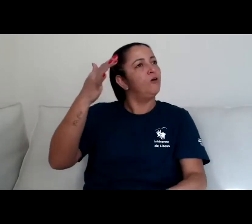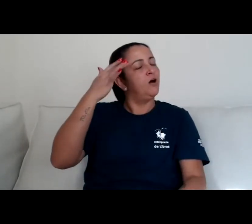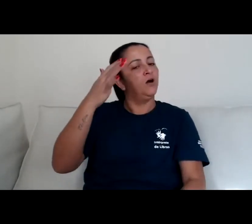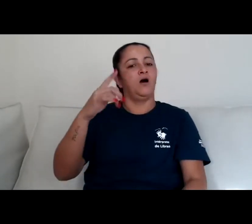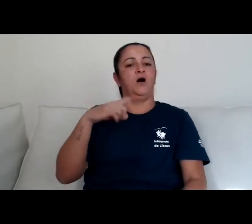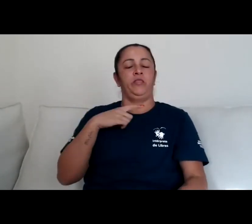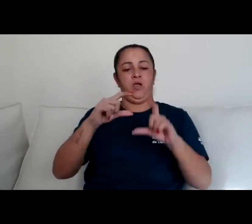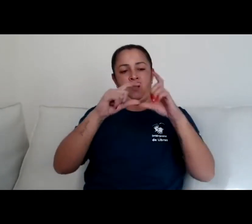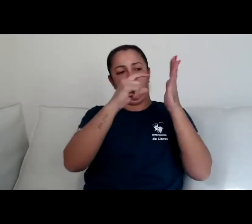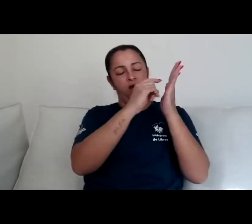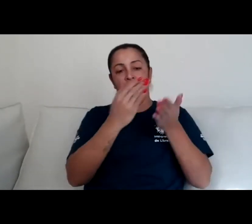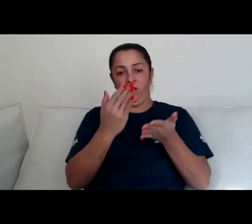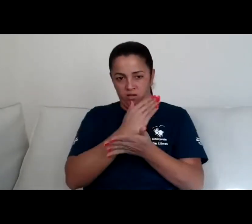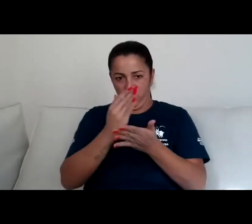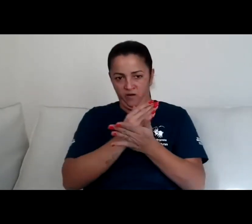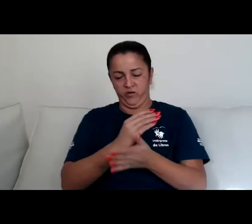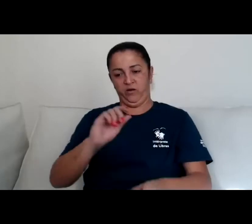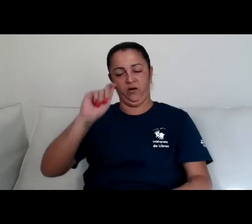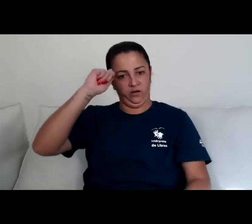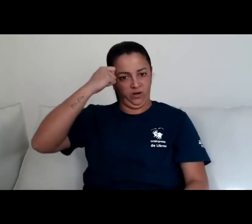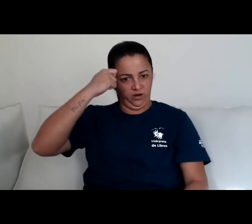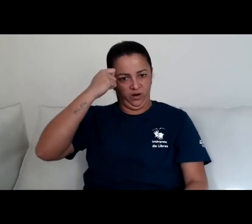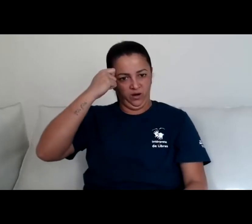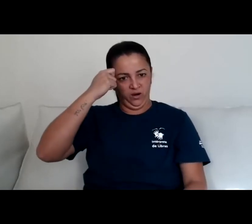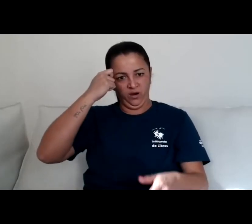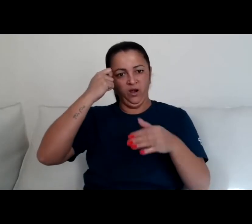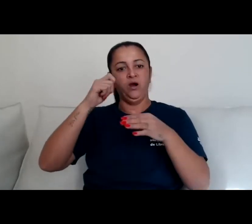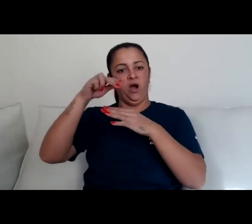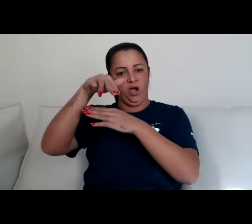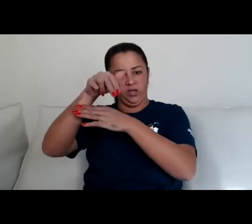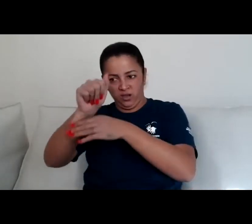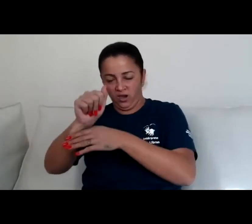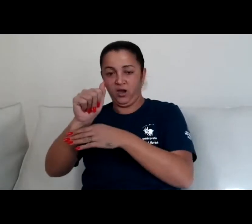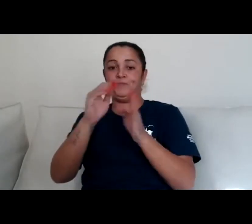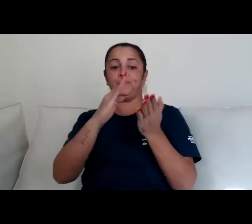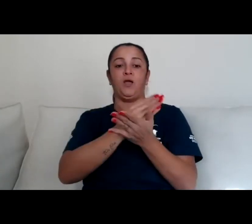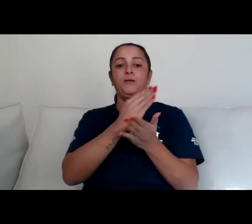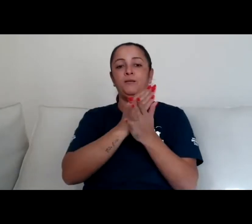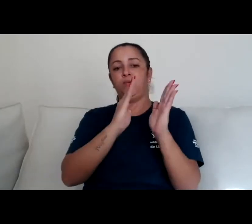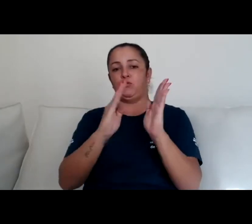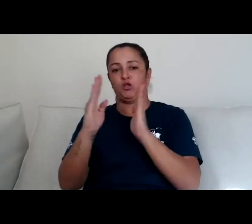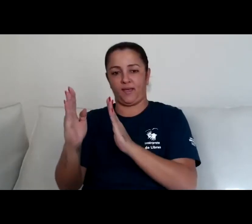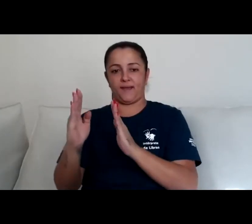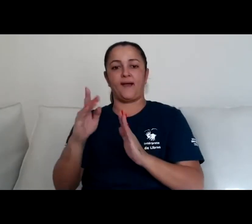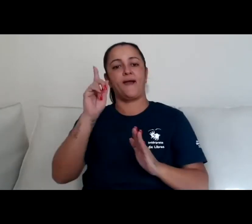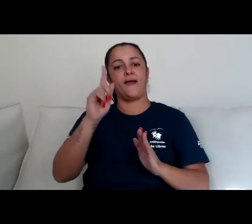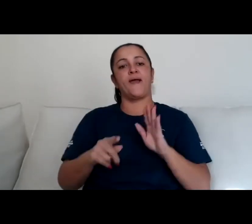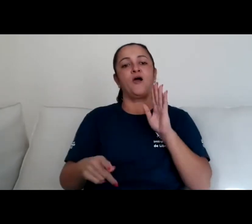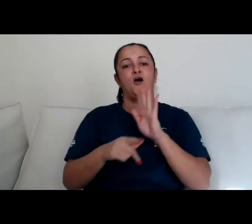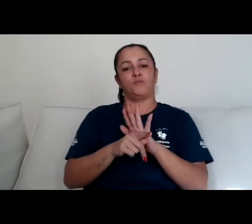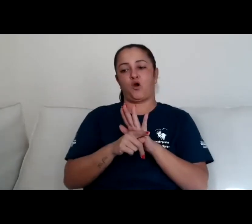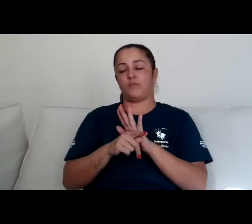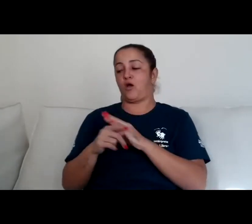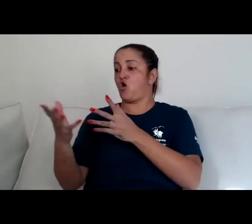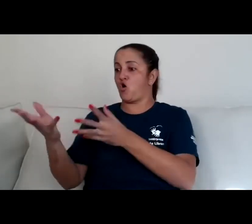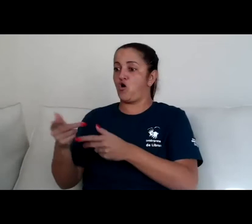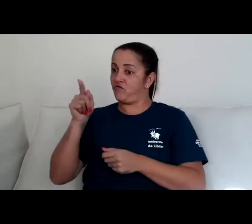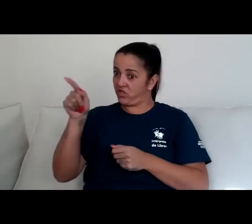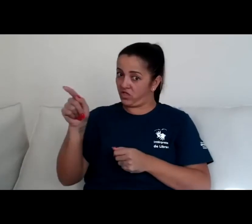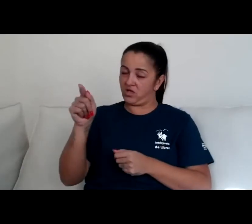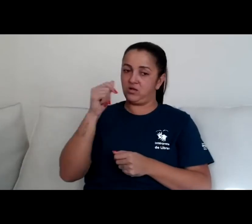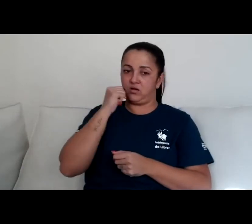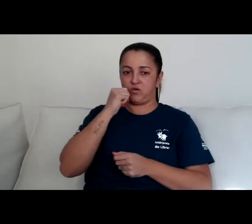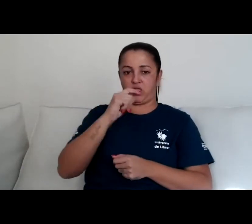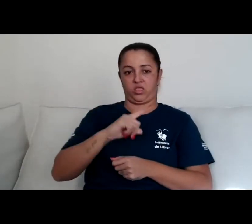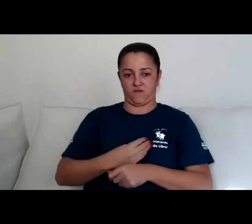trecho do livro O Negro na Biblioteca, este livro aqui, de uma das nossas convidadas, que está